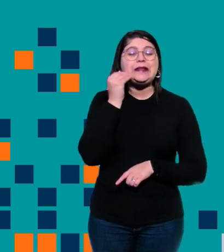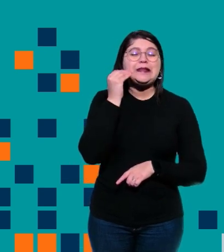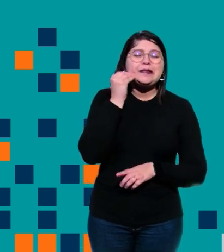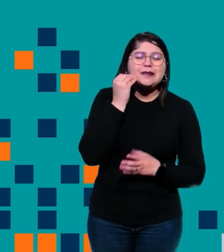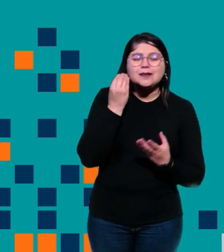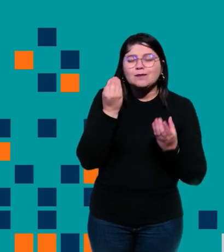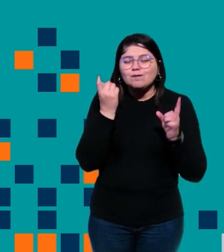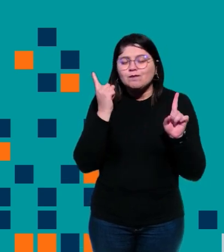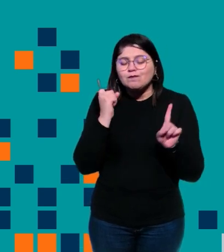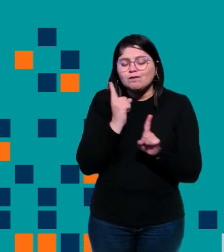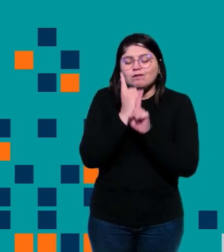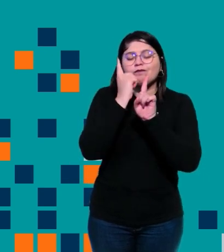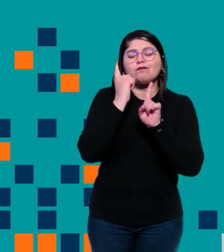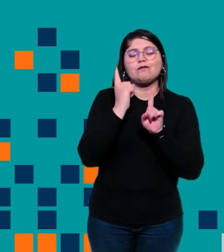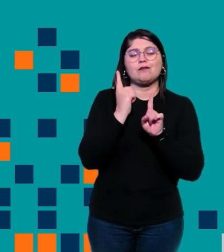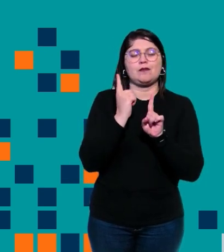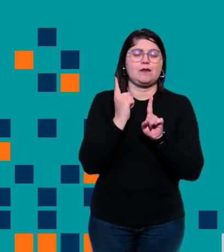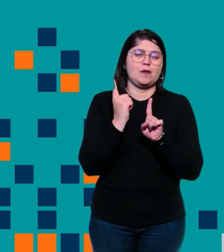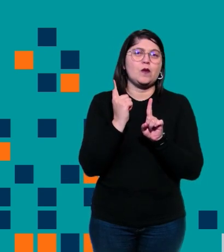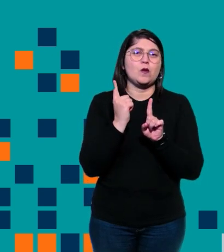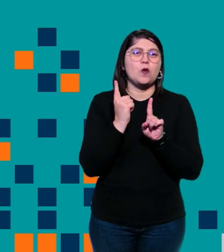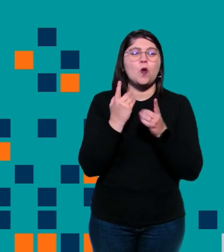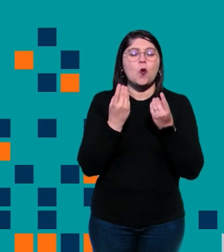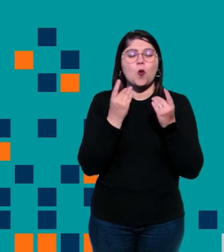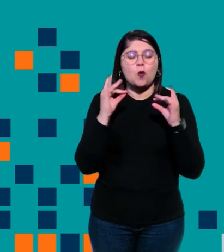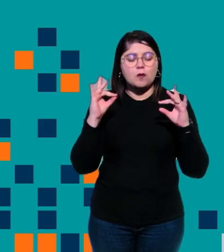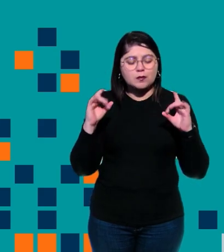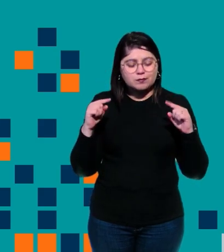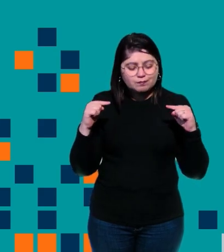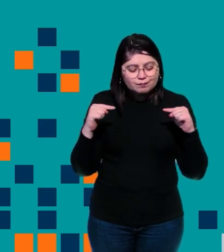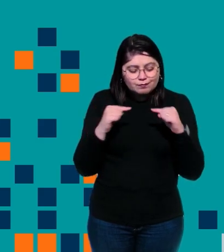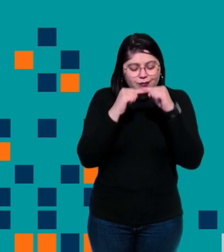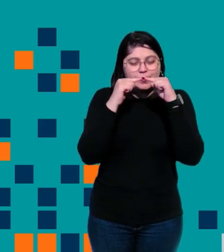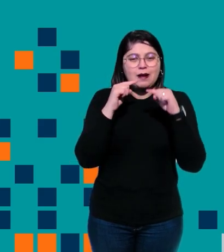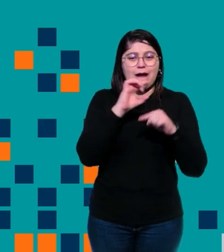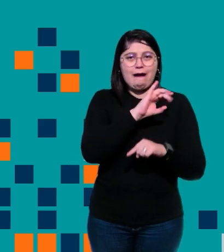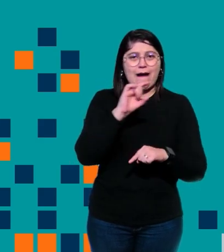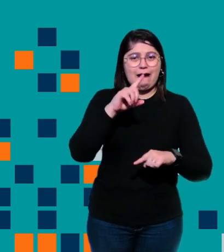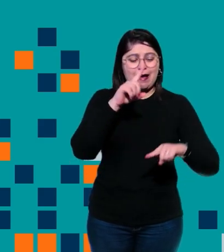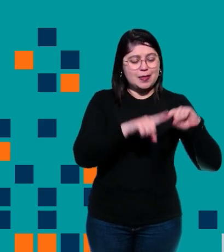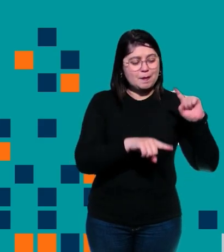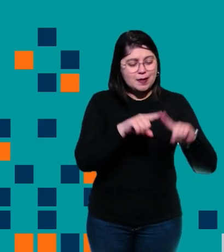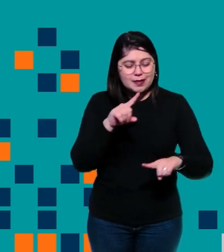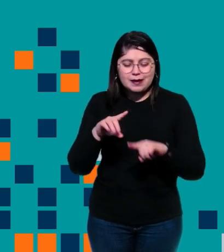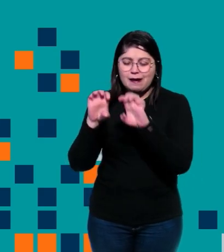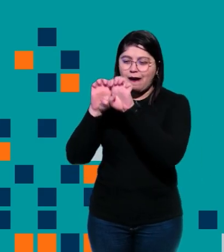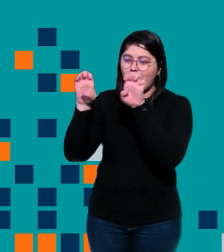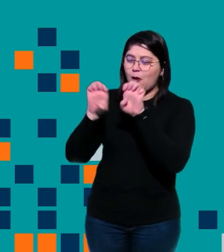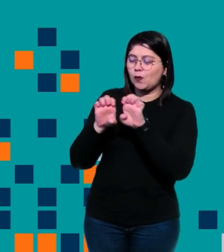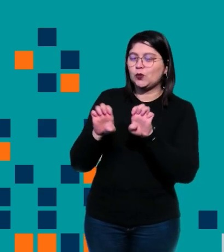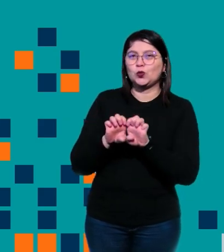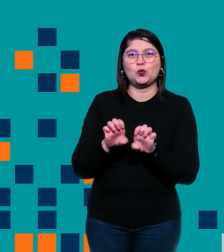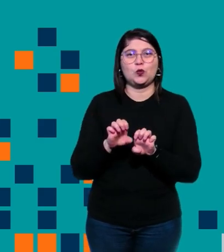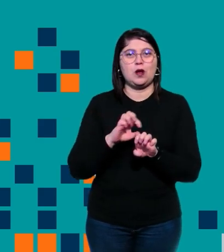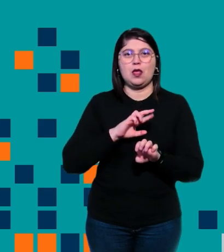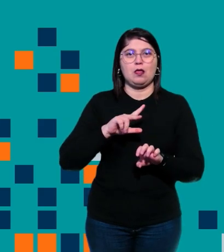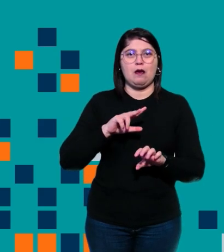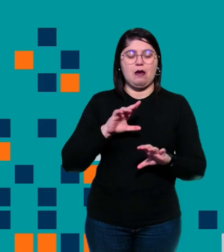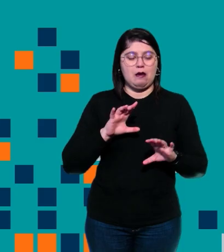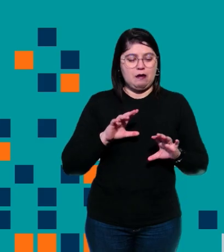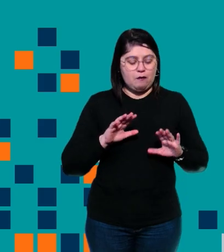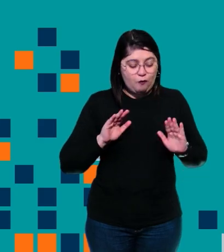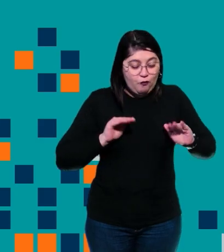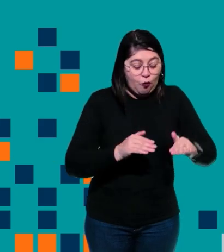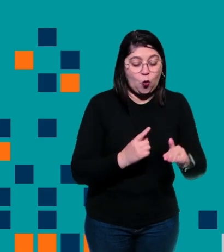achar a eficiência certa de cada material, de cada estrutura. Então, não ficar preso eu